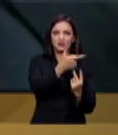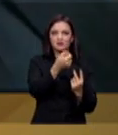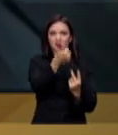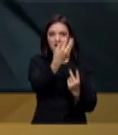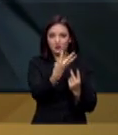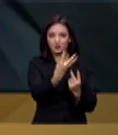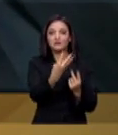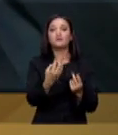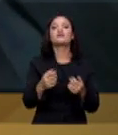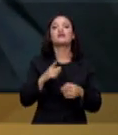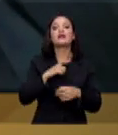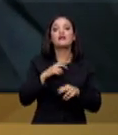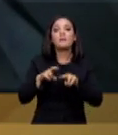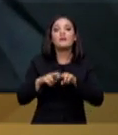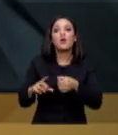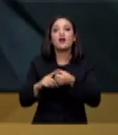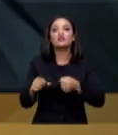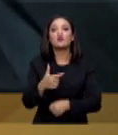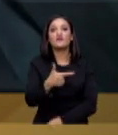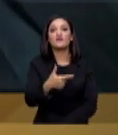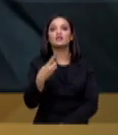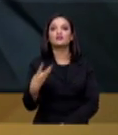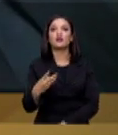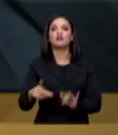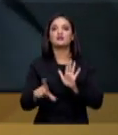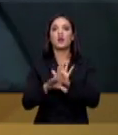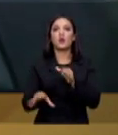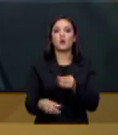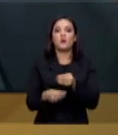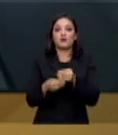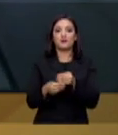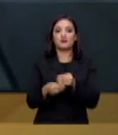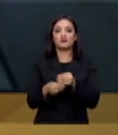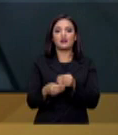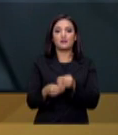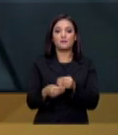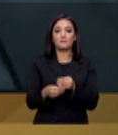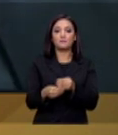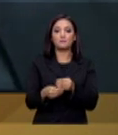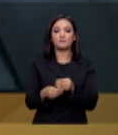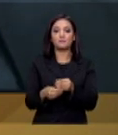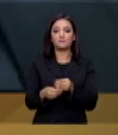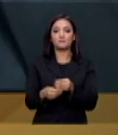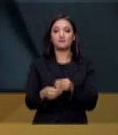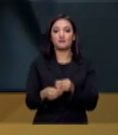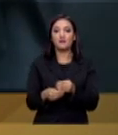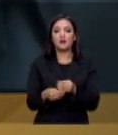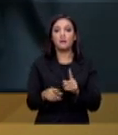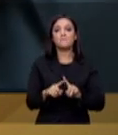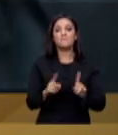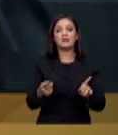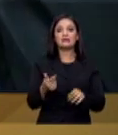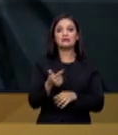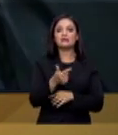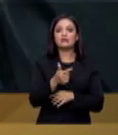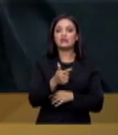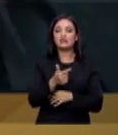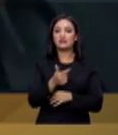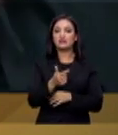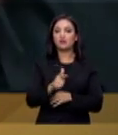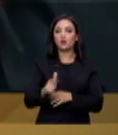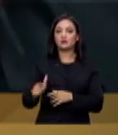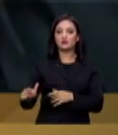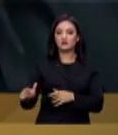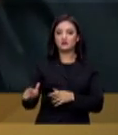artigo 23 desta lei complementar, que não se enquadrem no regulamento, se